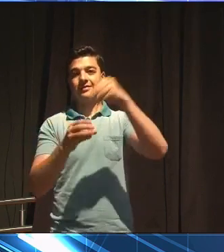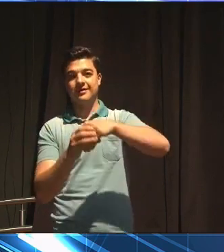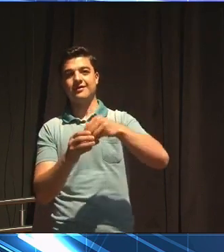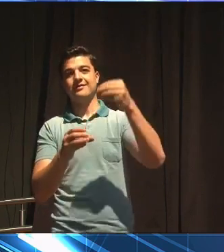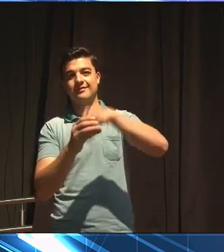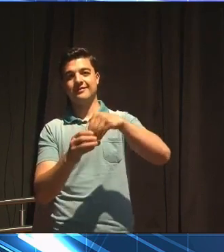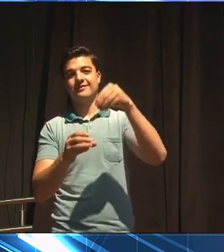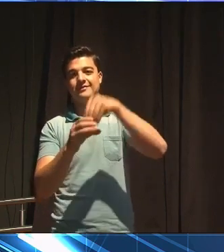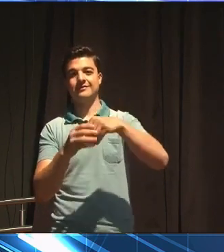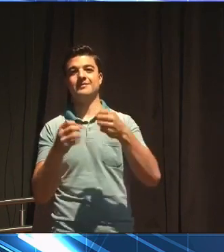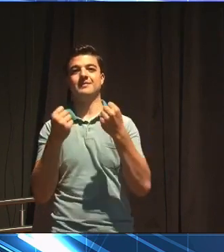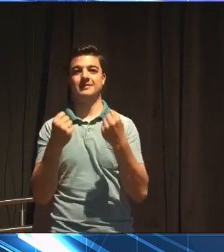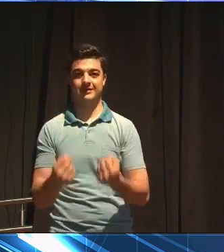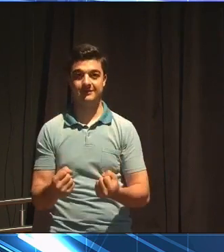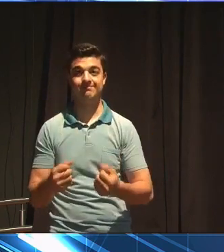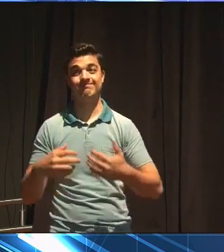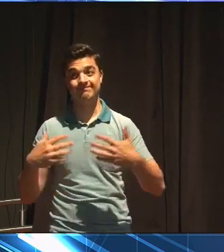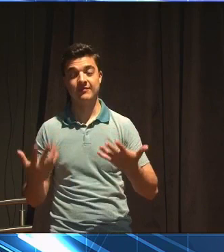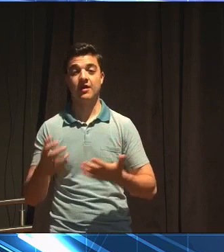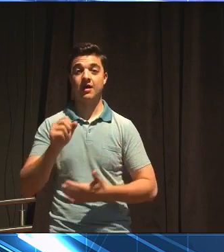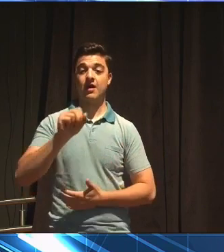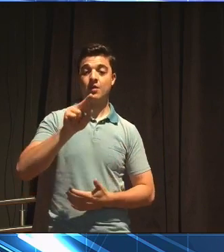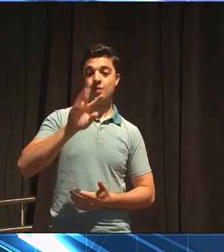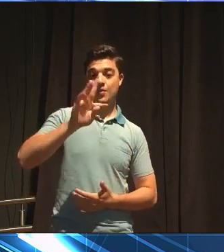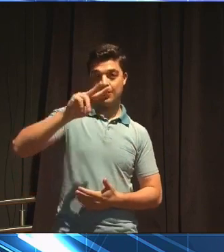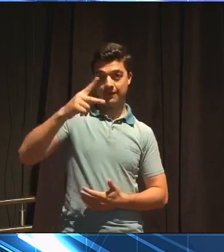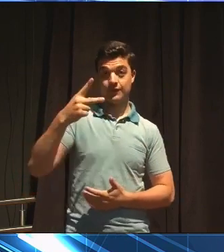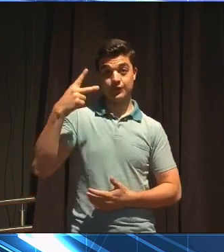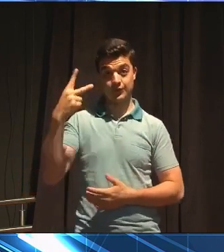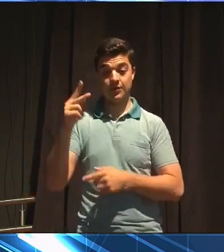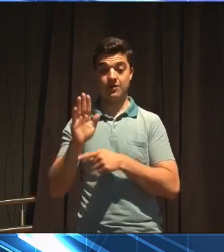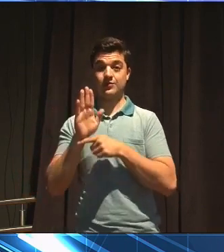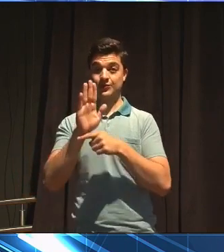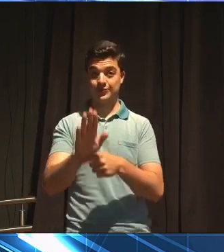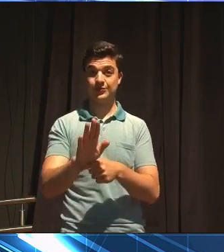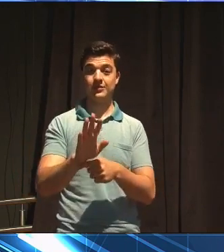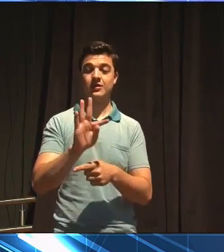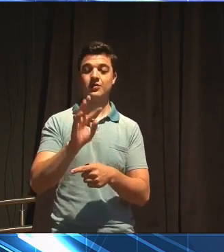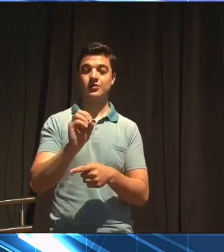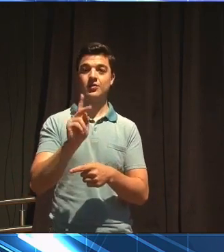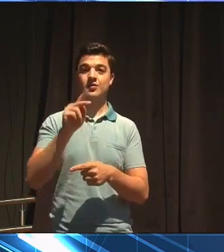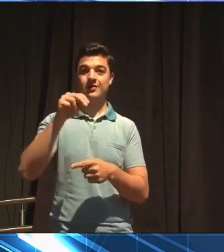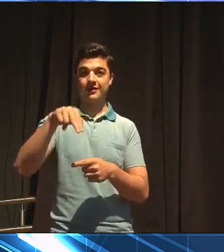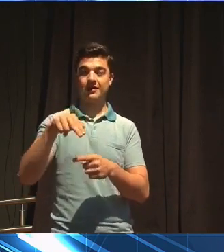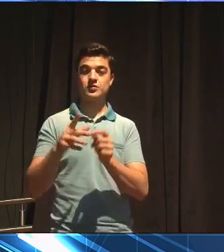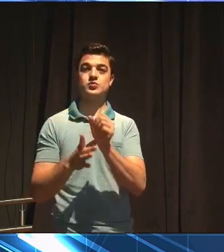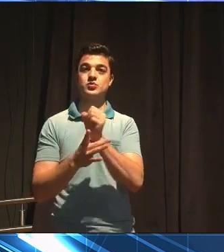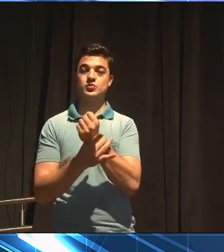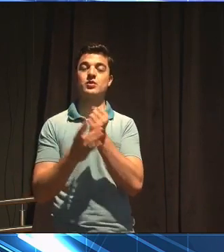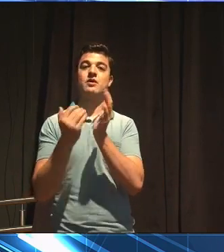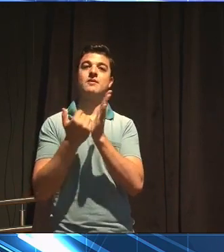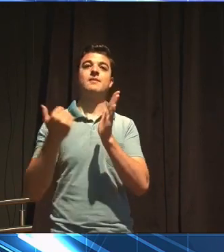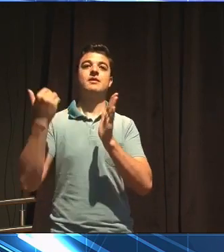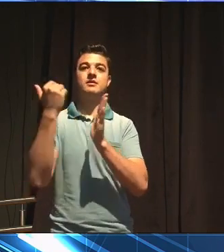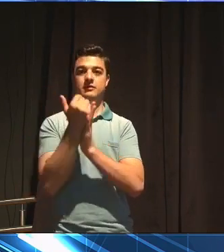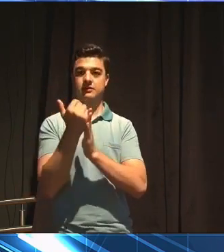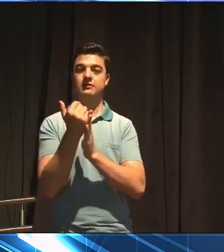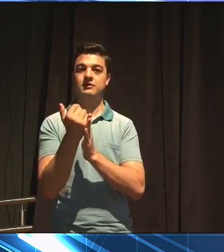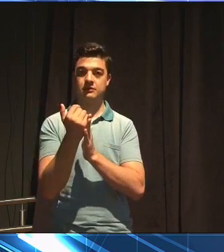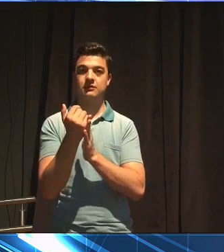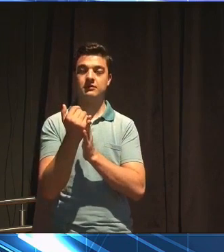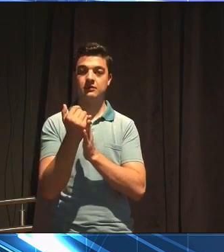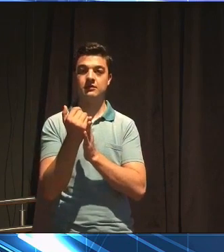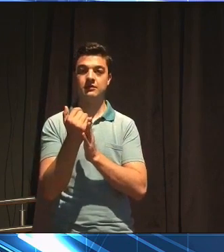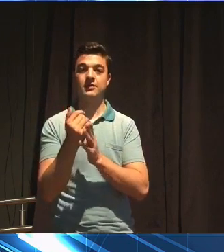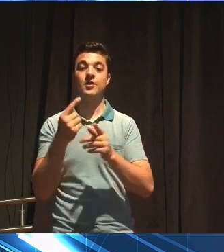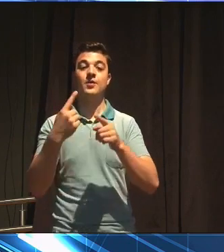OAuth 2, ele vai resolver o problema do token. Ele adiciona mais segurança? Adiciona mais segurança, porque um